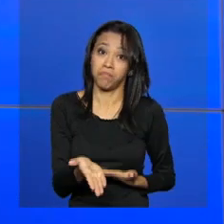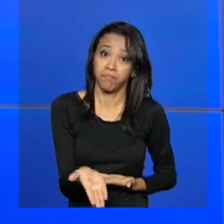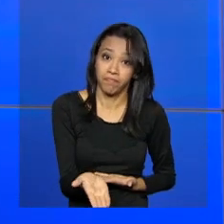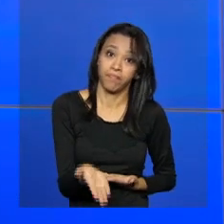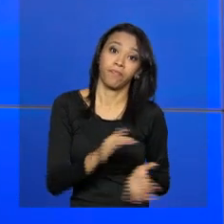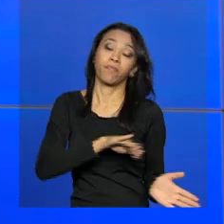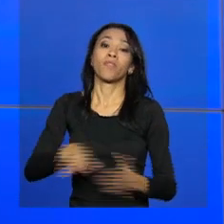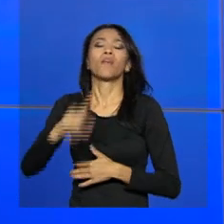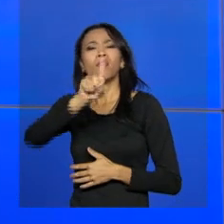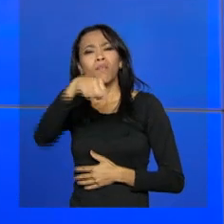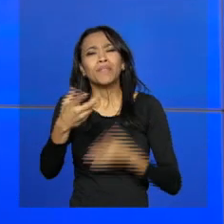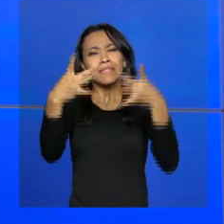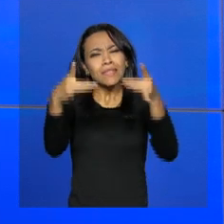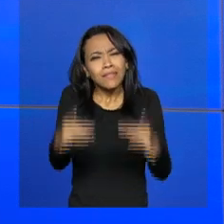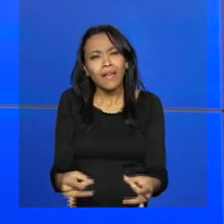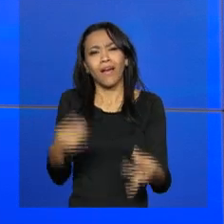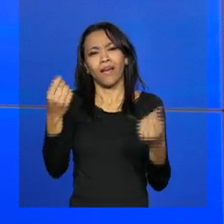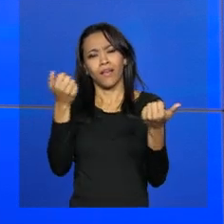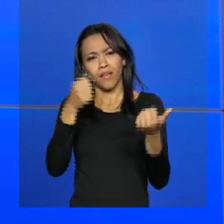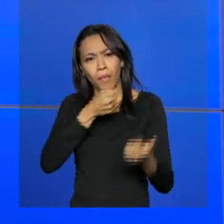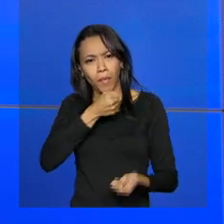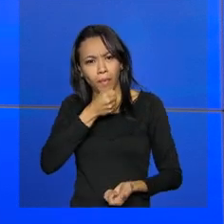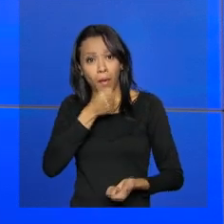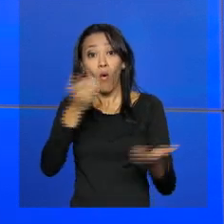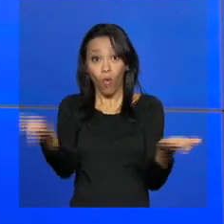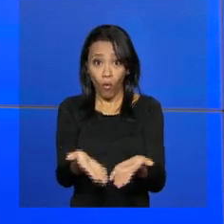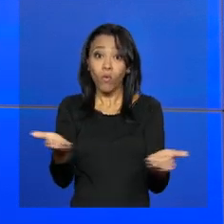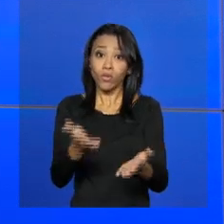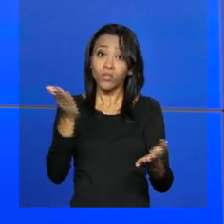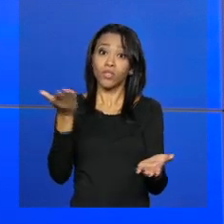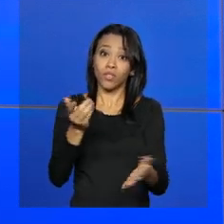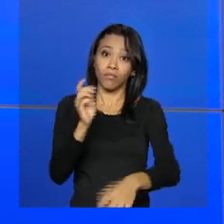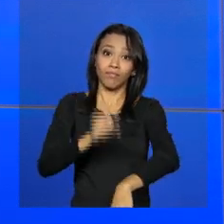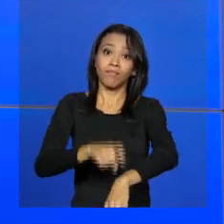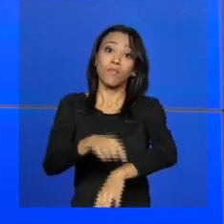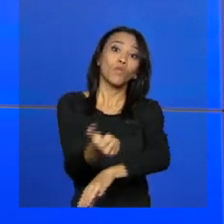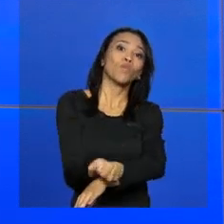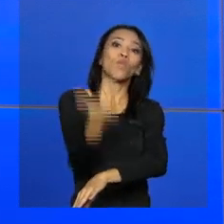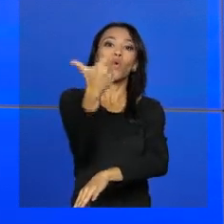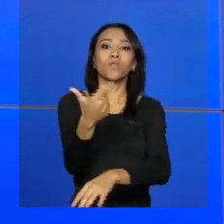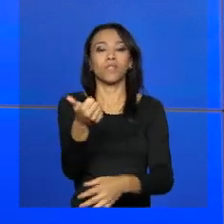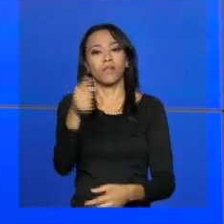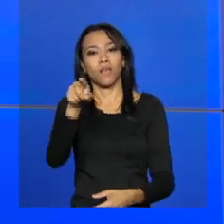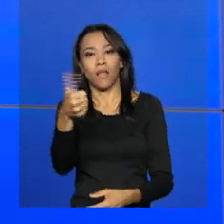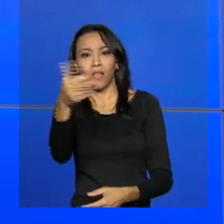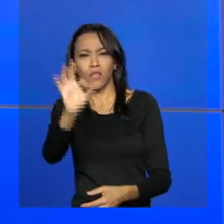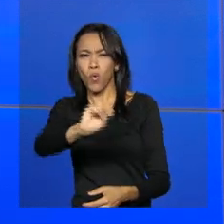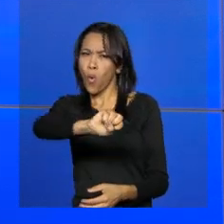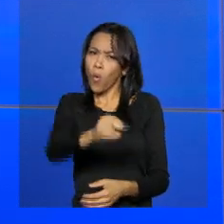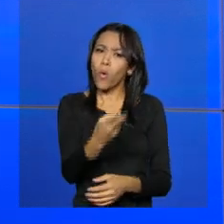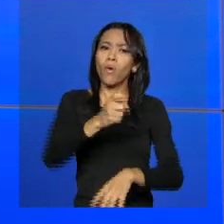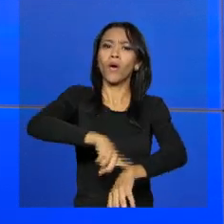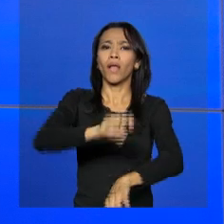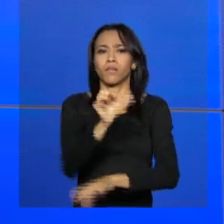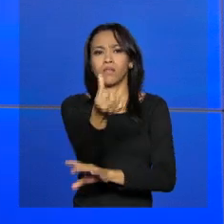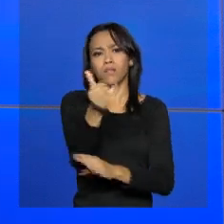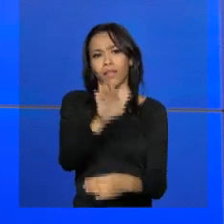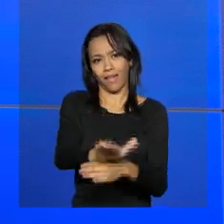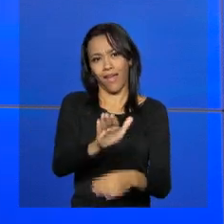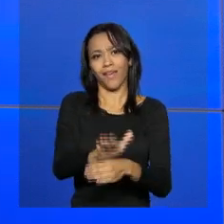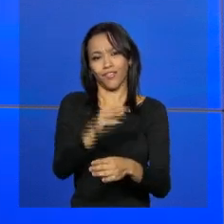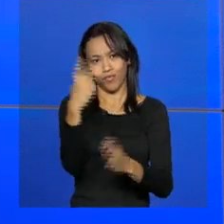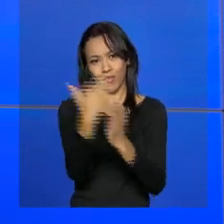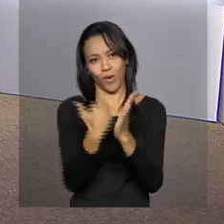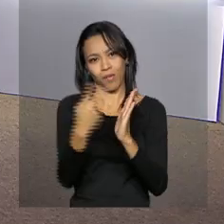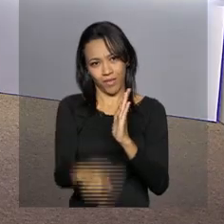a entrevista completa do ministro do esporte Você assiste hoje ao meio 10 ou às 6 da tarde nas reprises do programa Bom